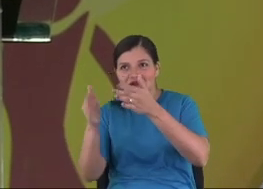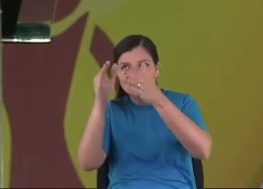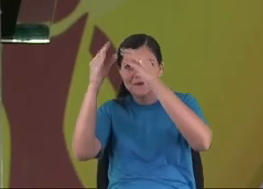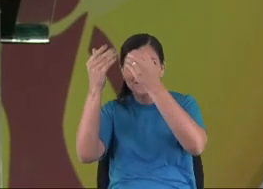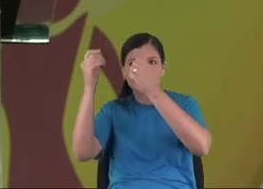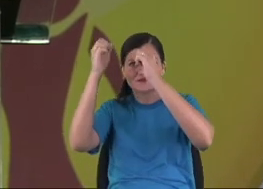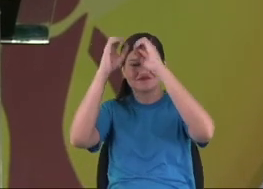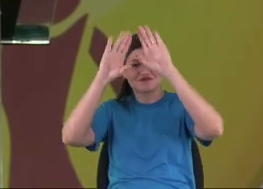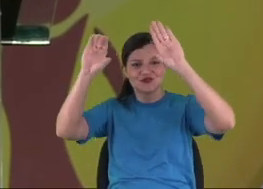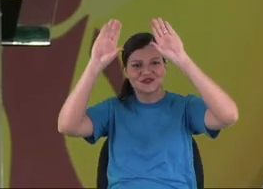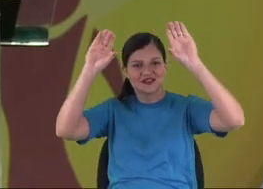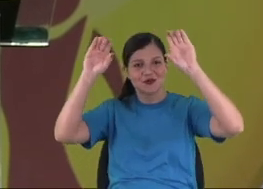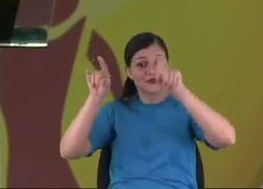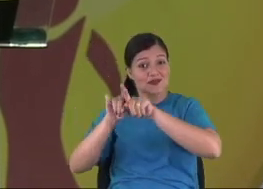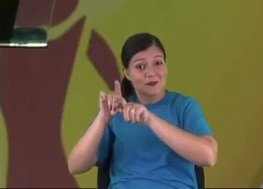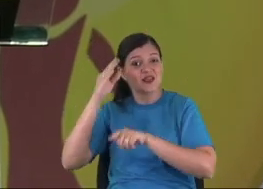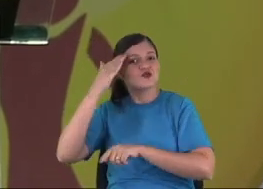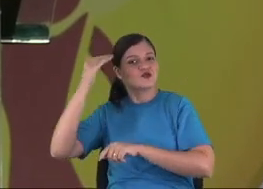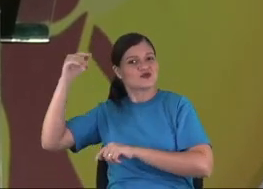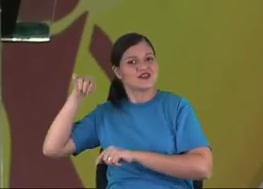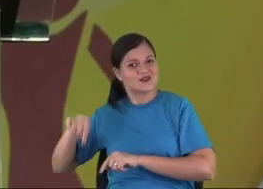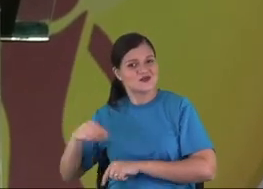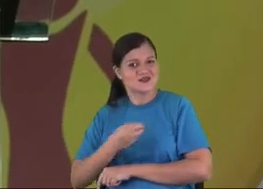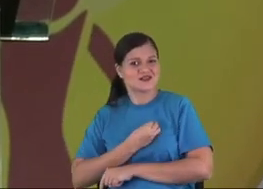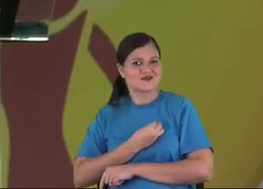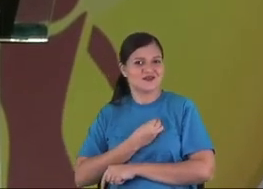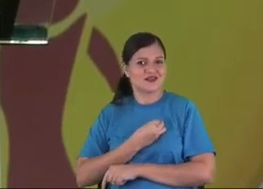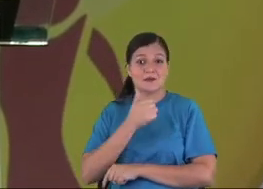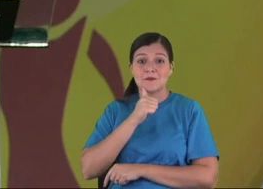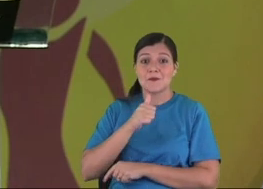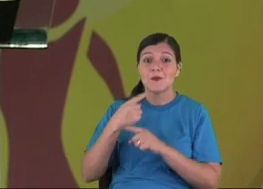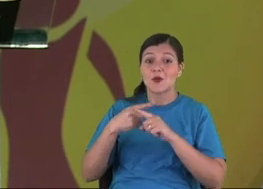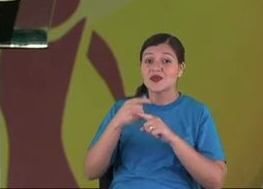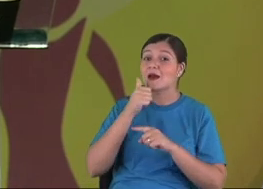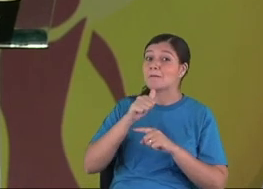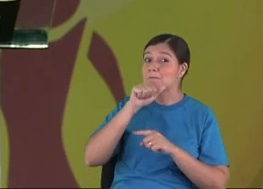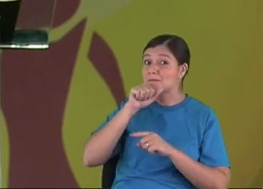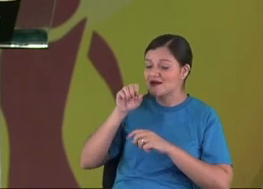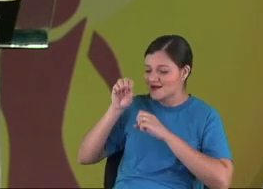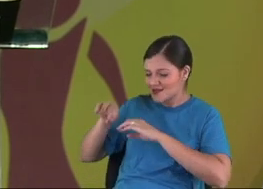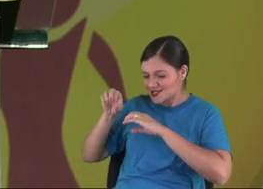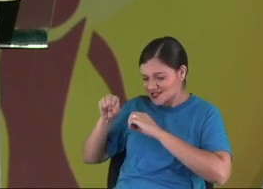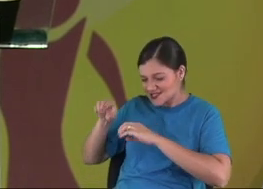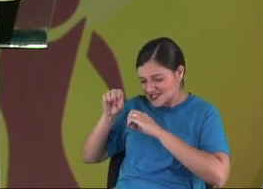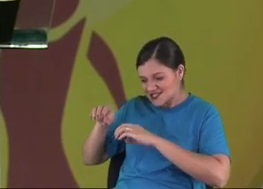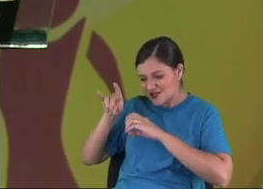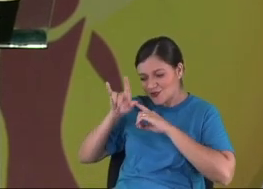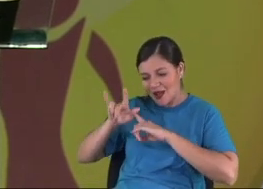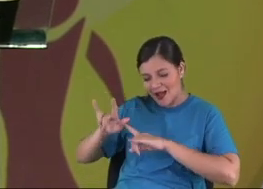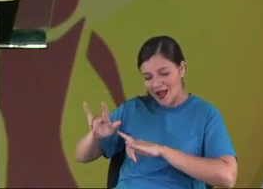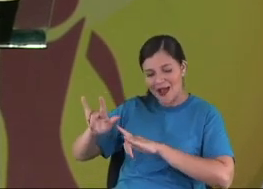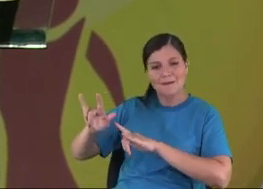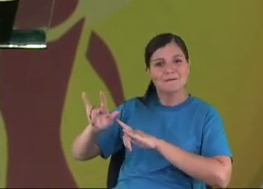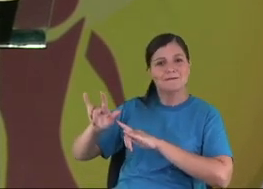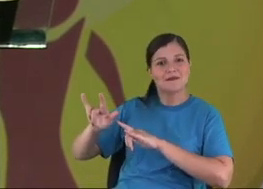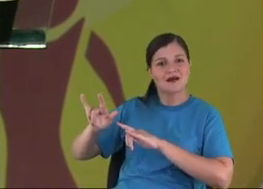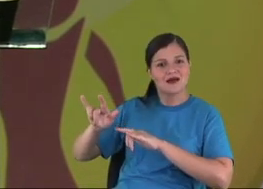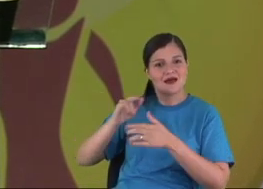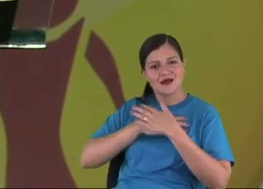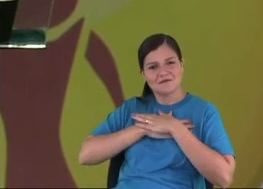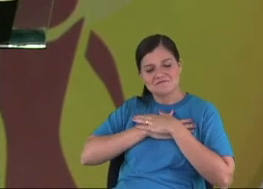sucesso dessa vida, porque ela ensinou a amar as letras, amar o